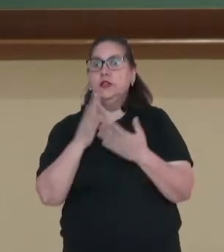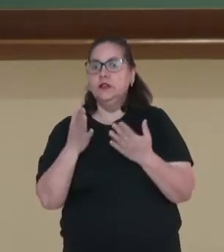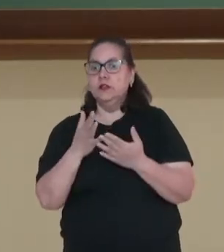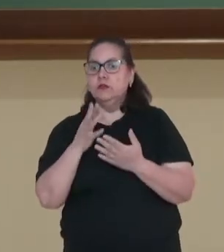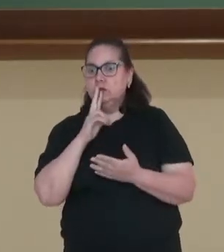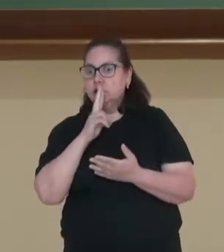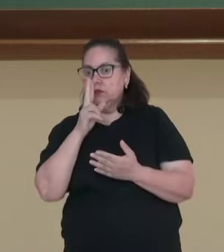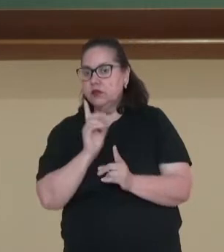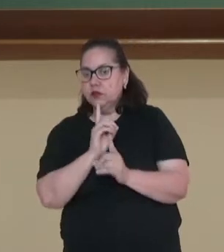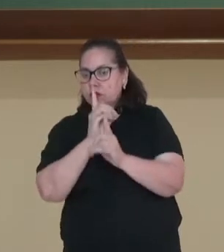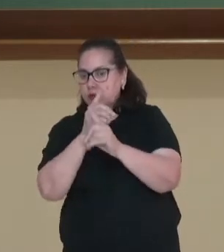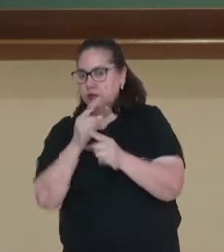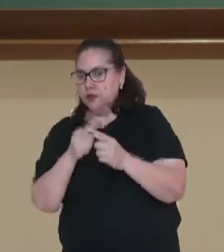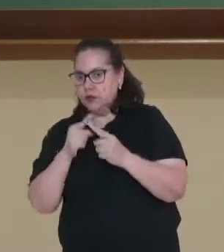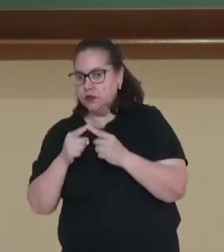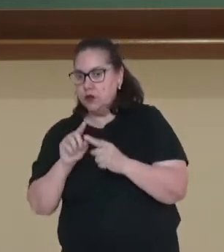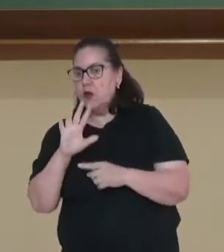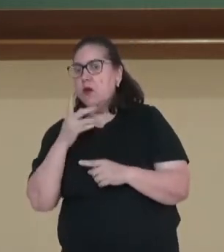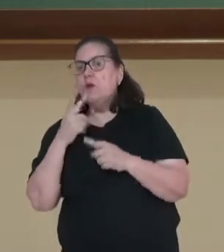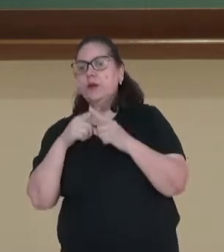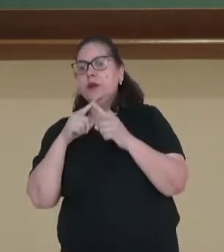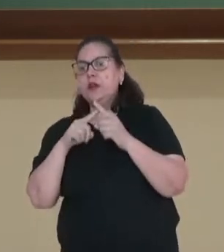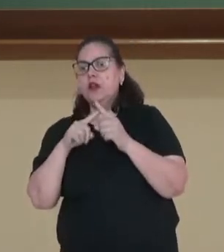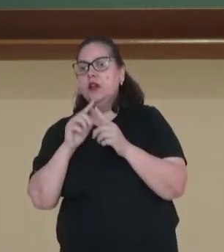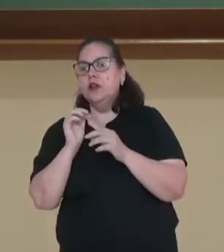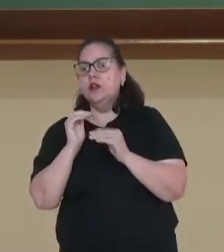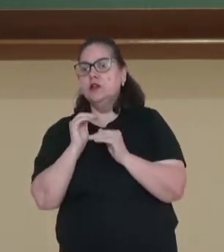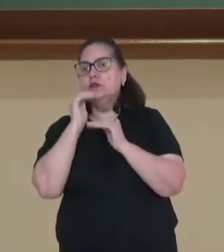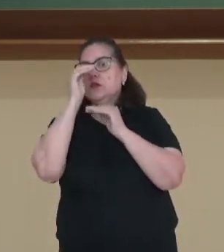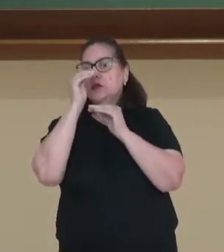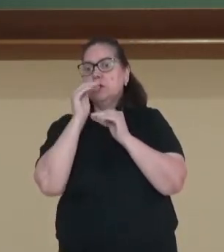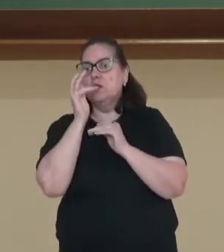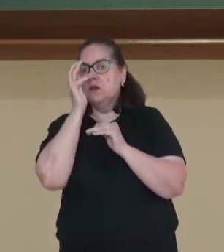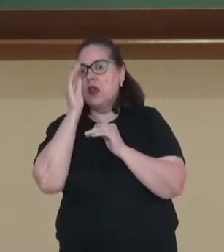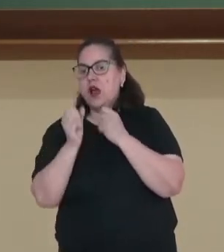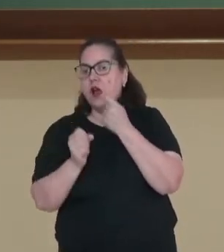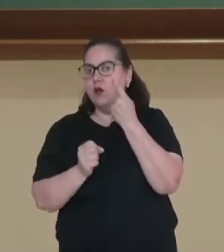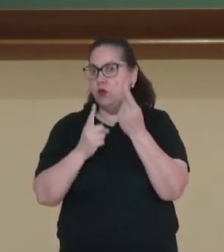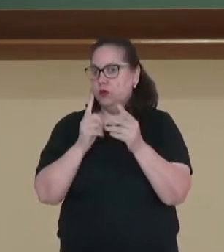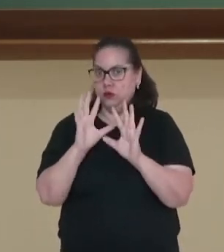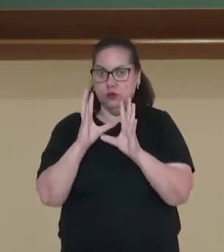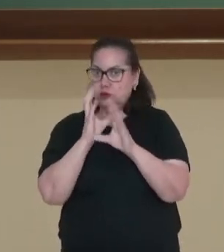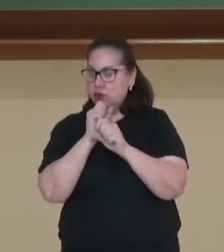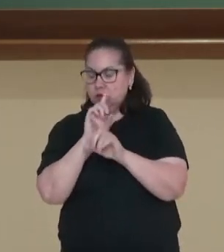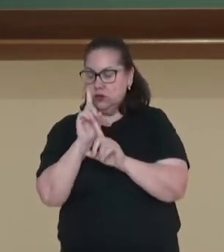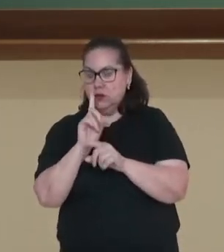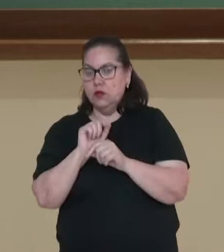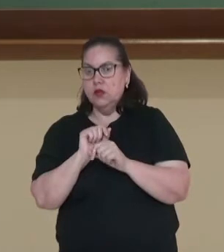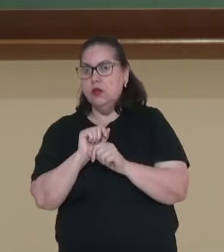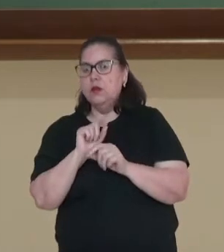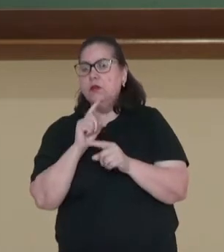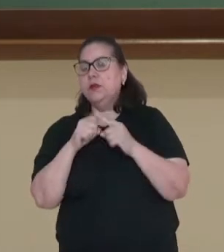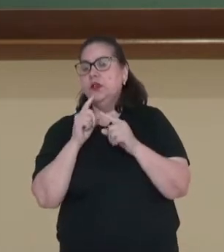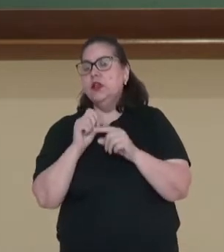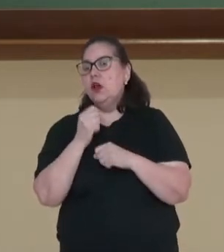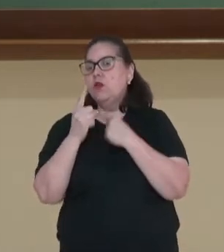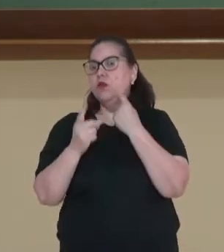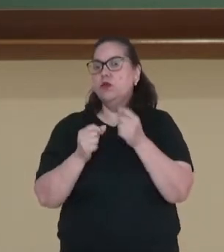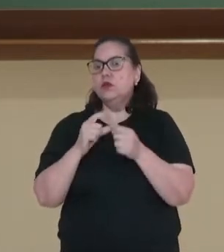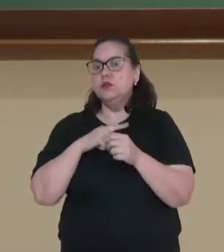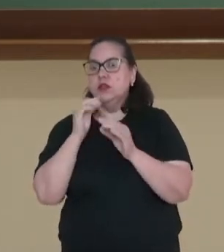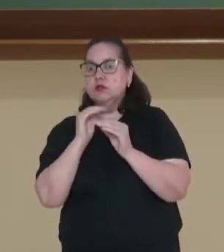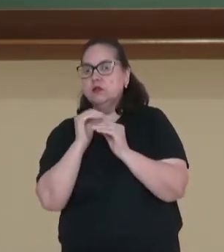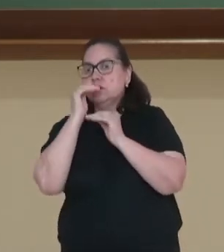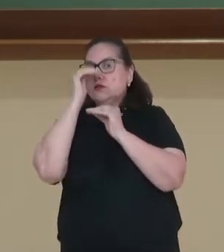Conseguiu chegar num porquê? Qual seria uma vantagem, né? Por que será que a planta, algumas plantas, não são todas, tá? Mas por que que algumas plantas